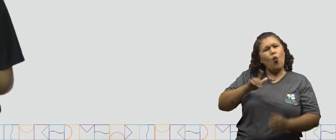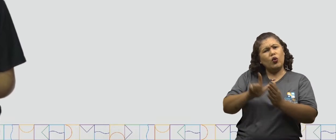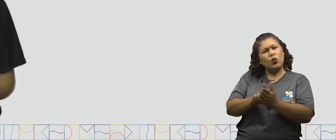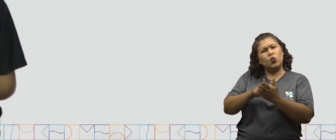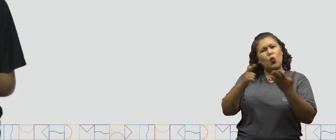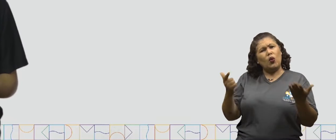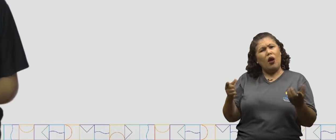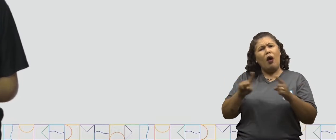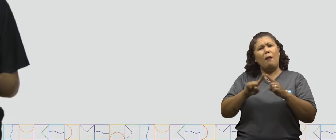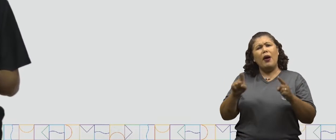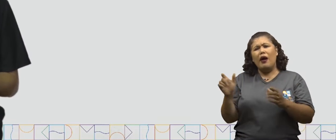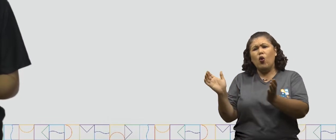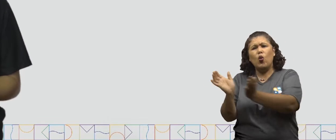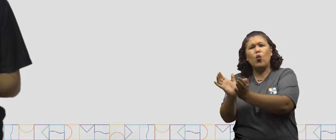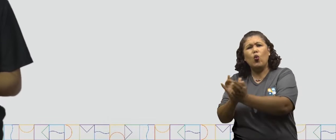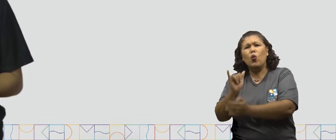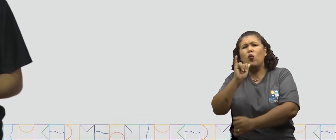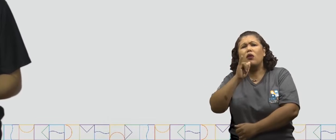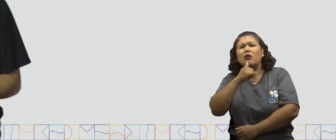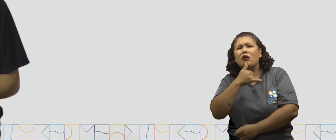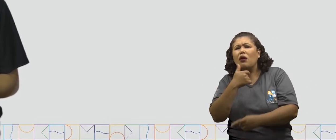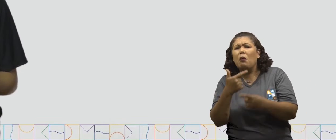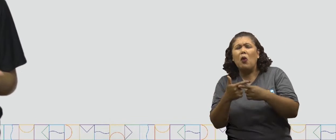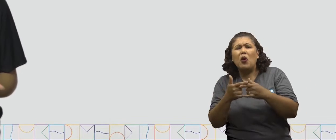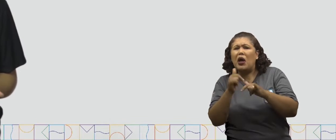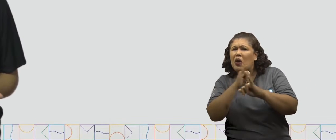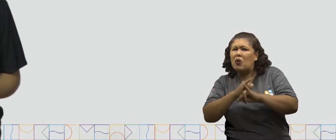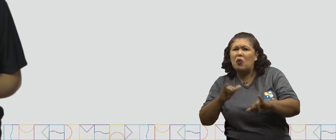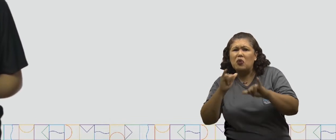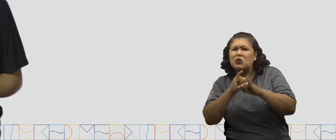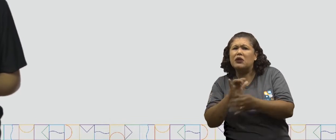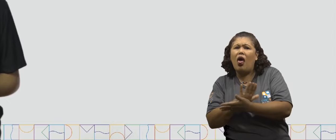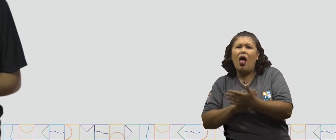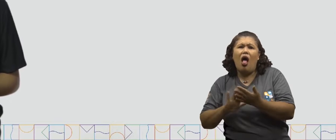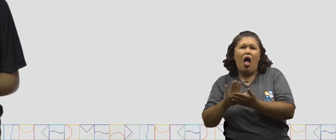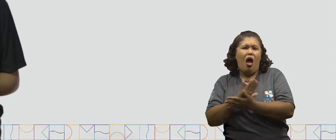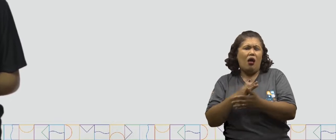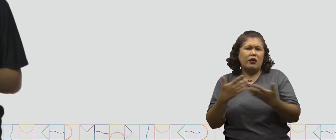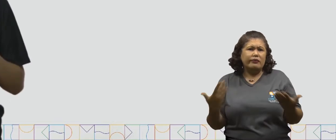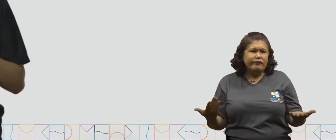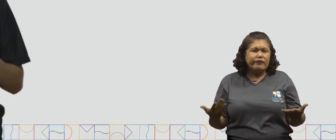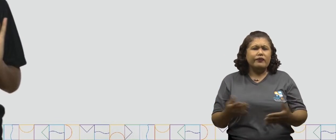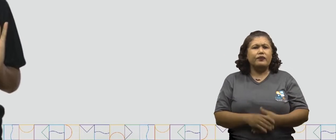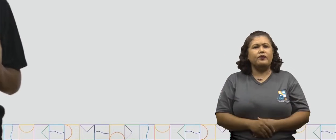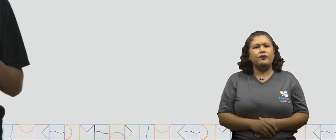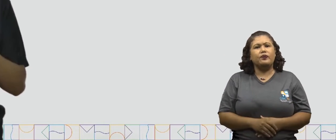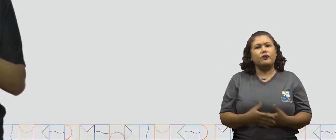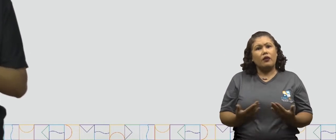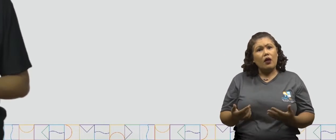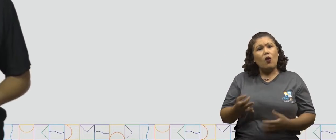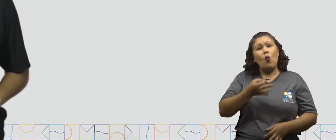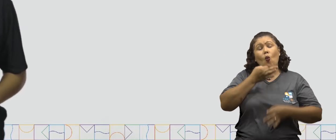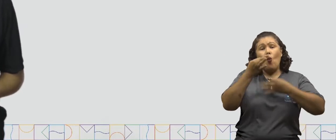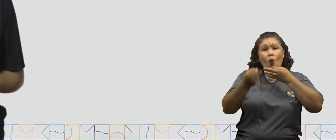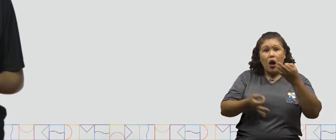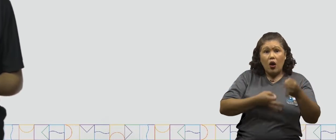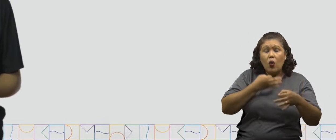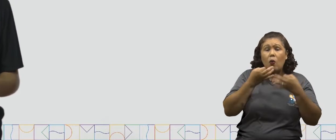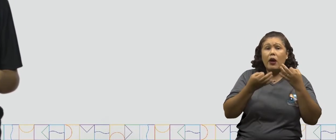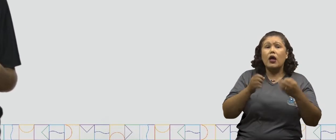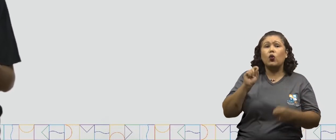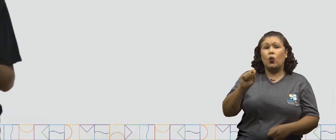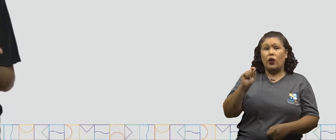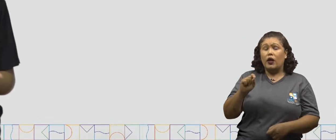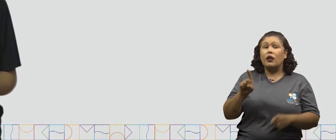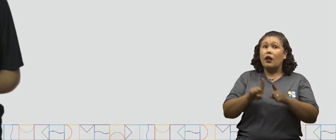e como eles ficaram tristes com a notícia sugerida, ainda não ter ido ao ar. Pode ser? Maravilha! Os argumentos podem